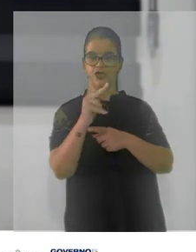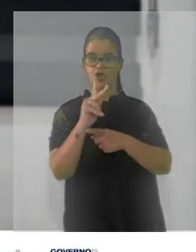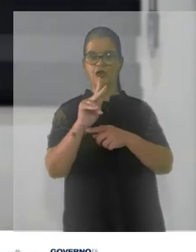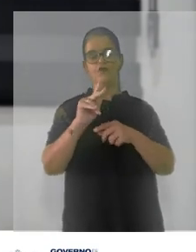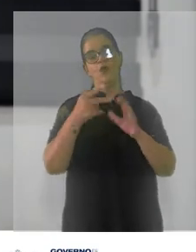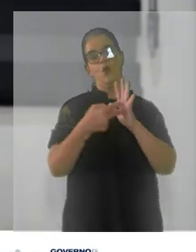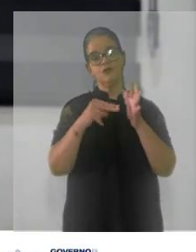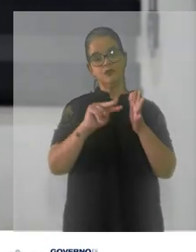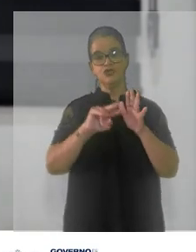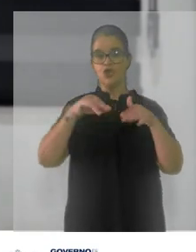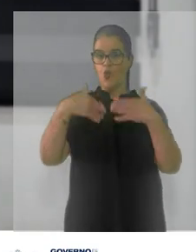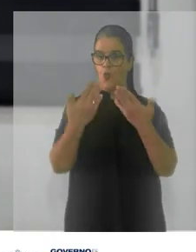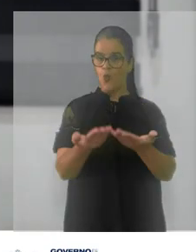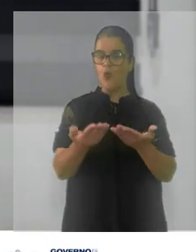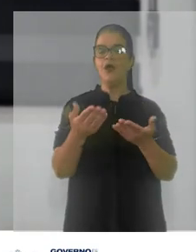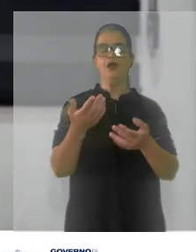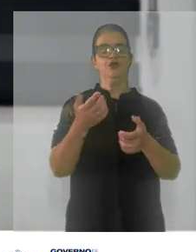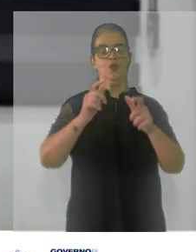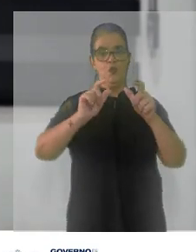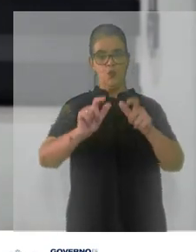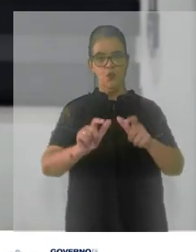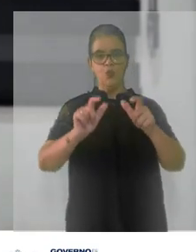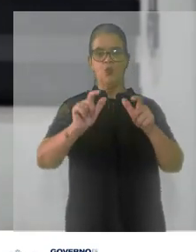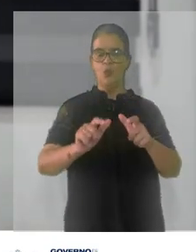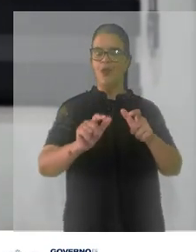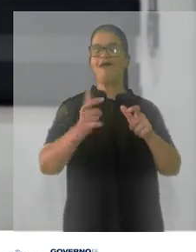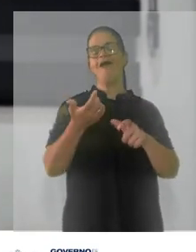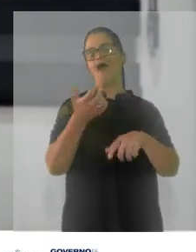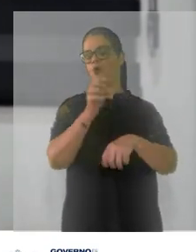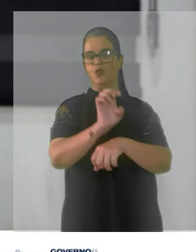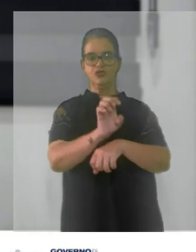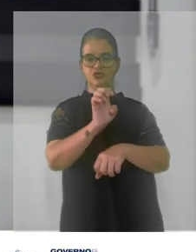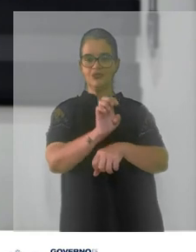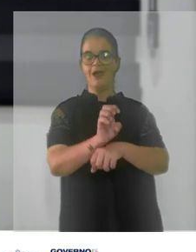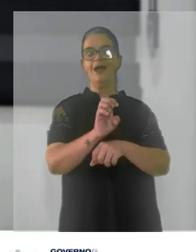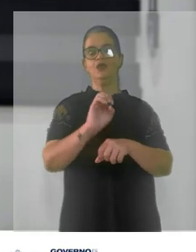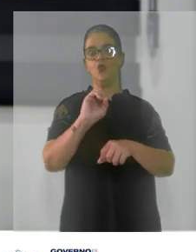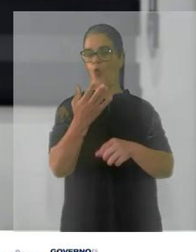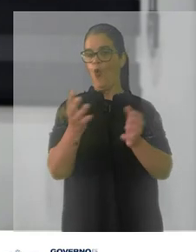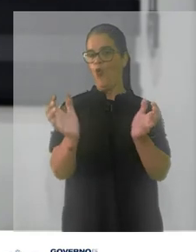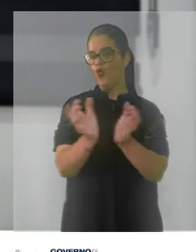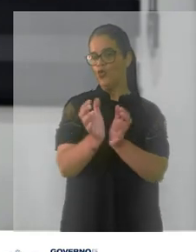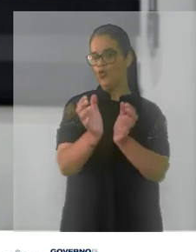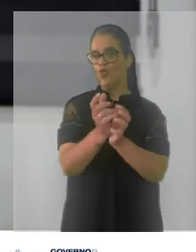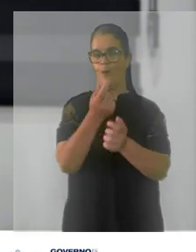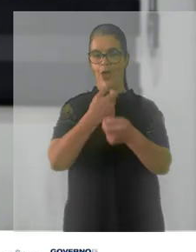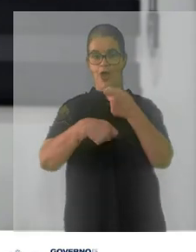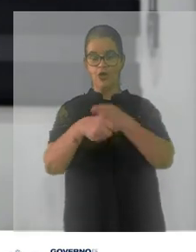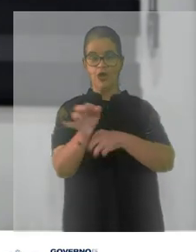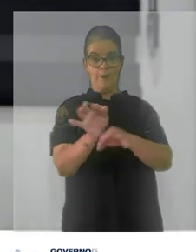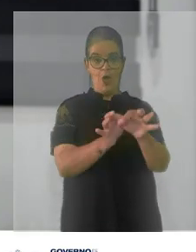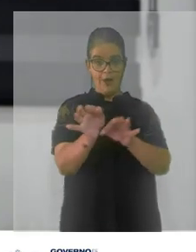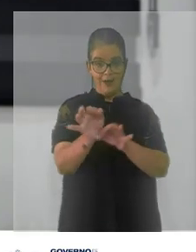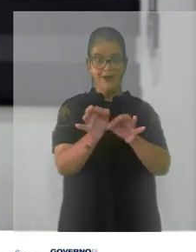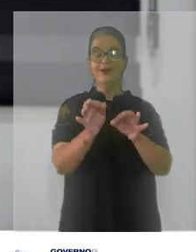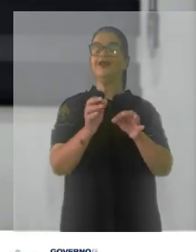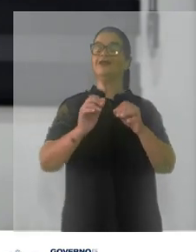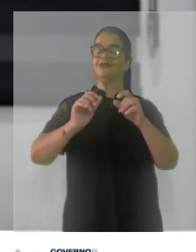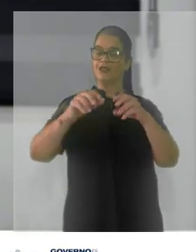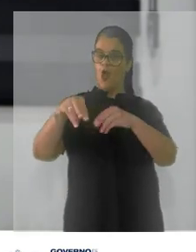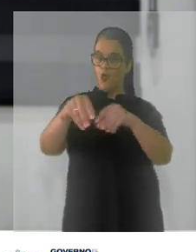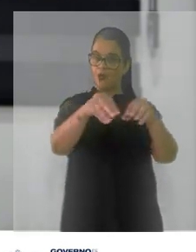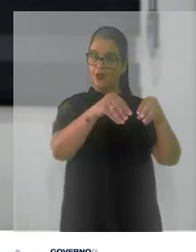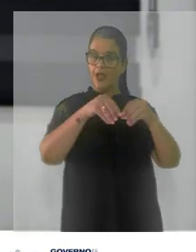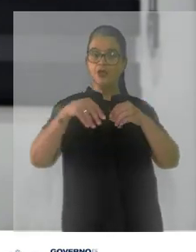quando o Estado ou um grupo econômico organiza o território nessas bacias